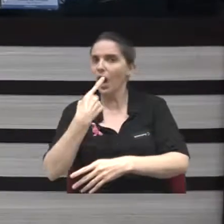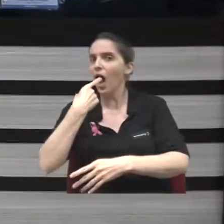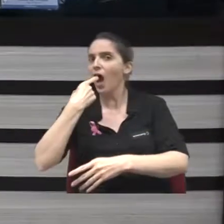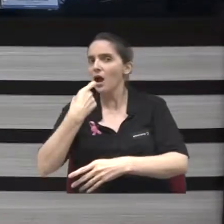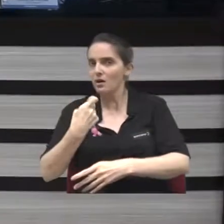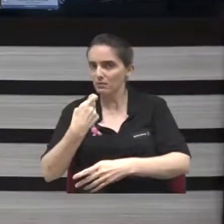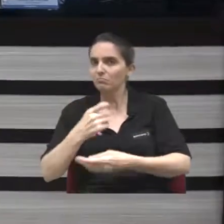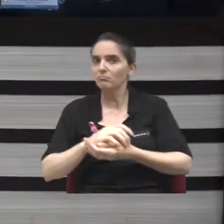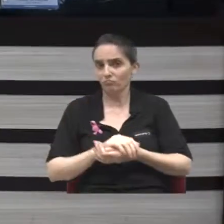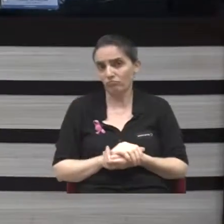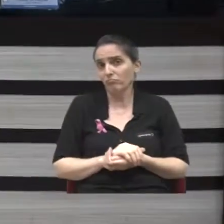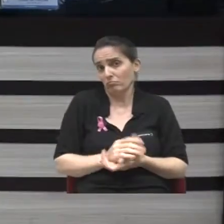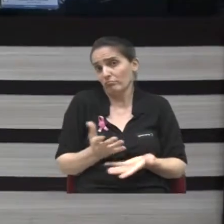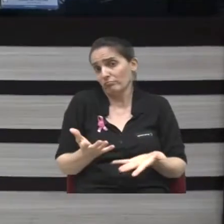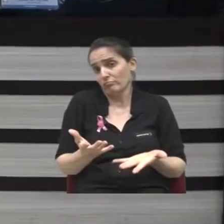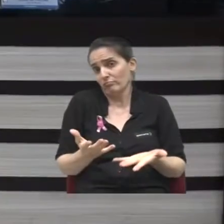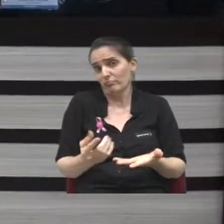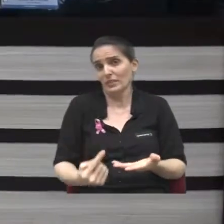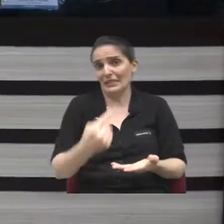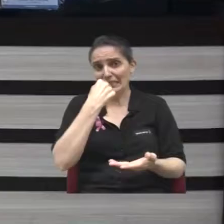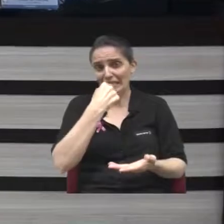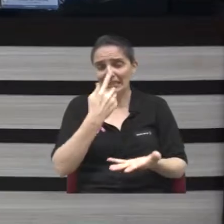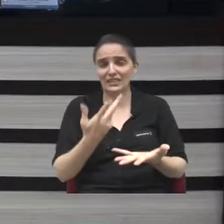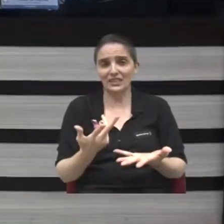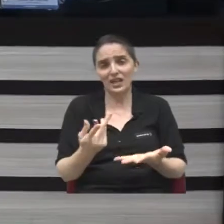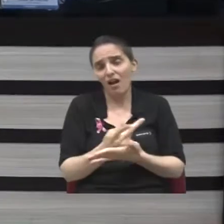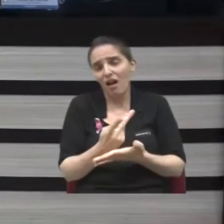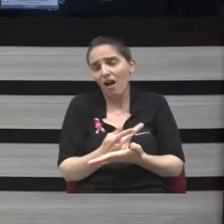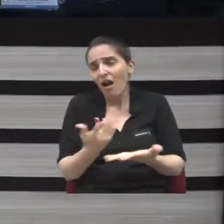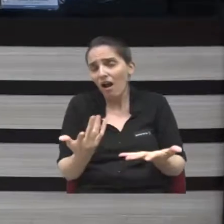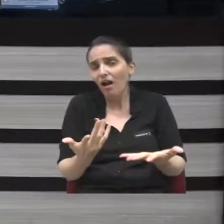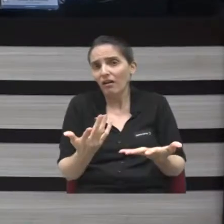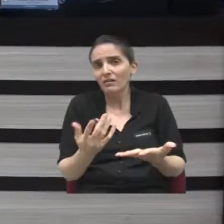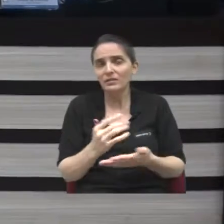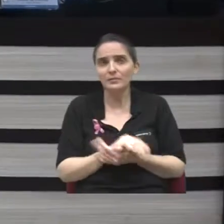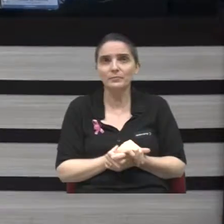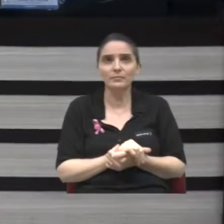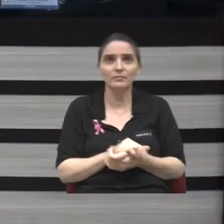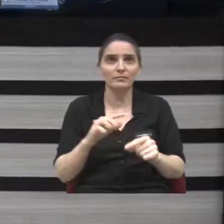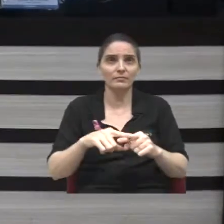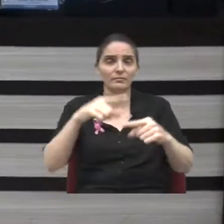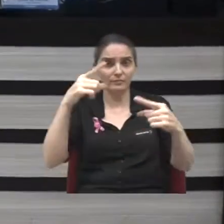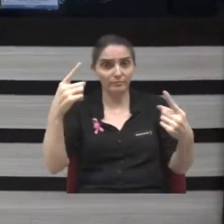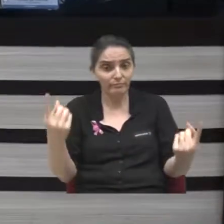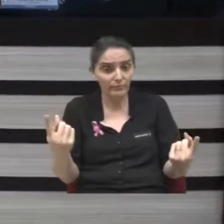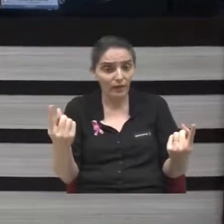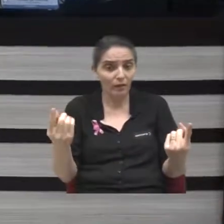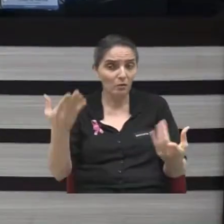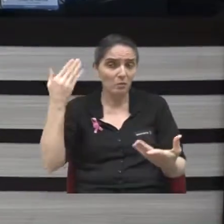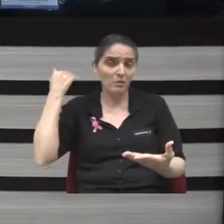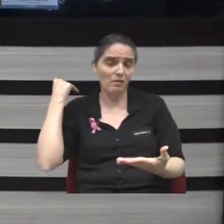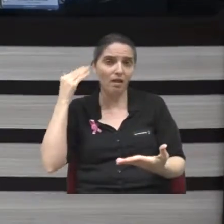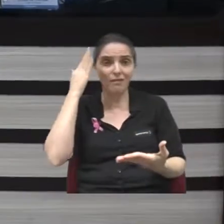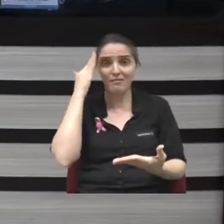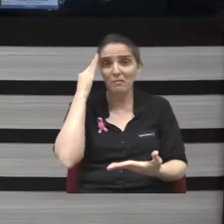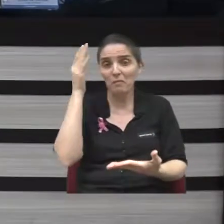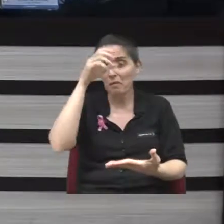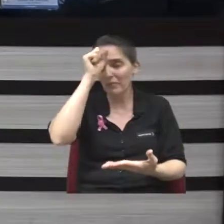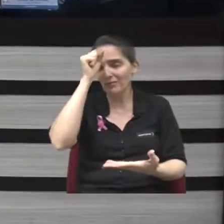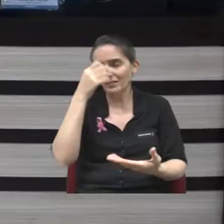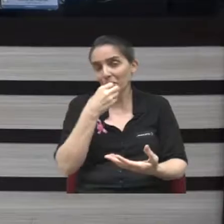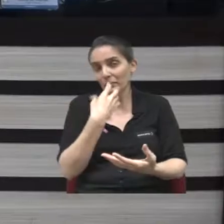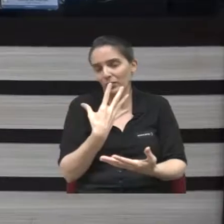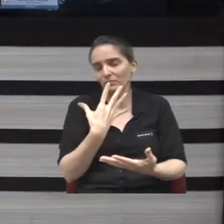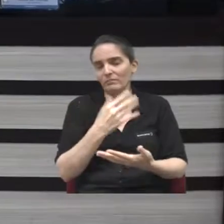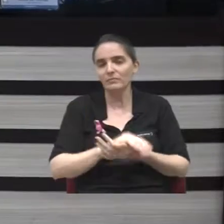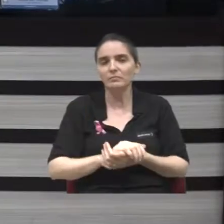mais soca o negócio dentro da pessoa, da boca ainda, né? Mas é o que a gente sabia. Mas que bom, que bom.